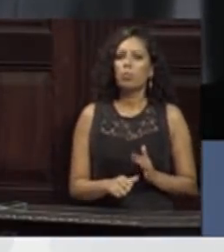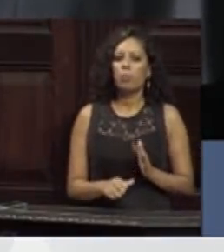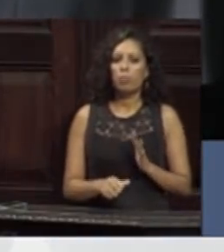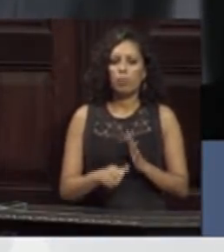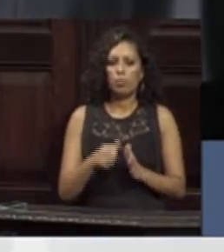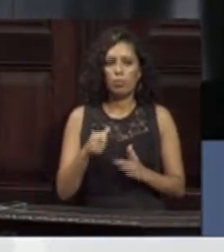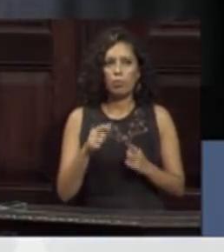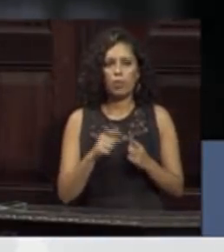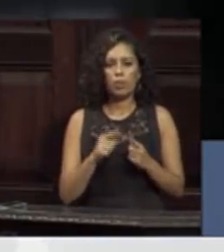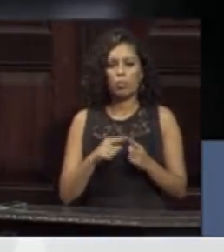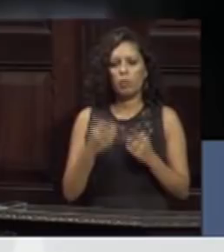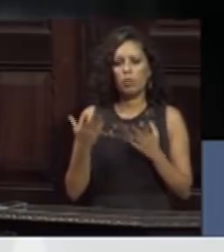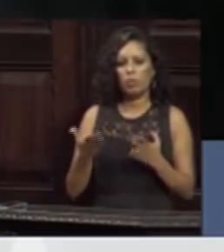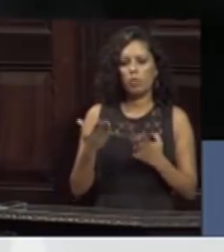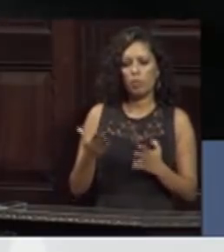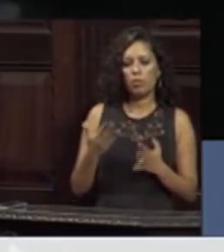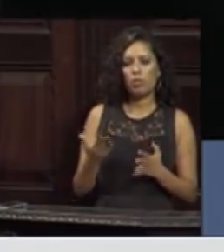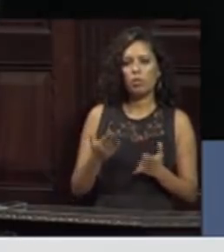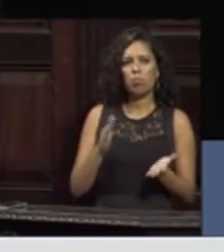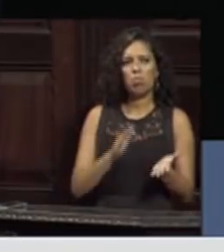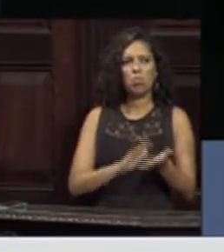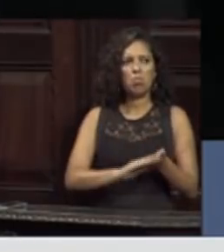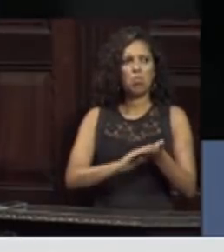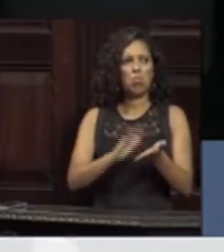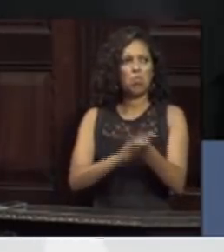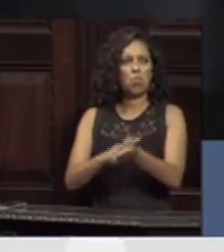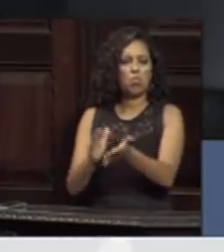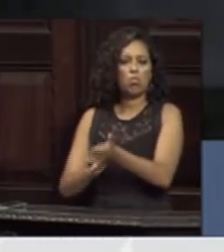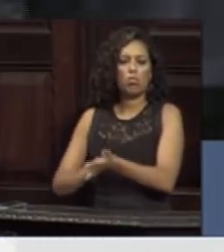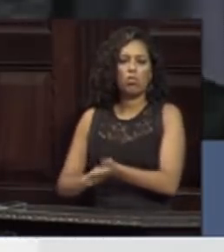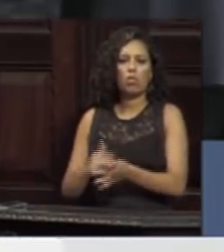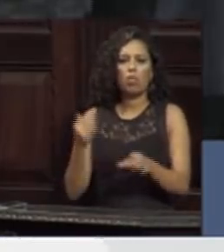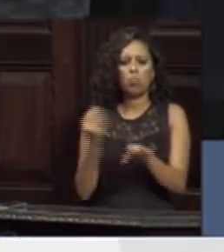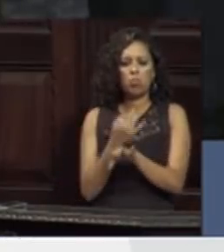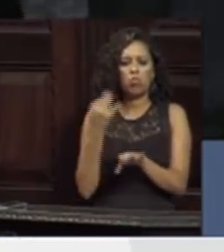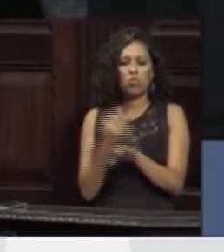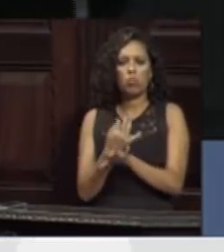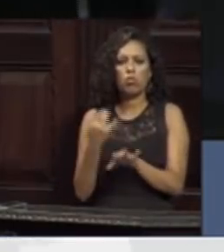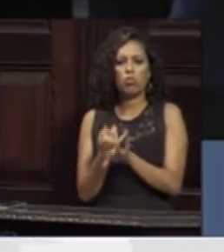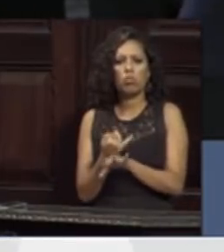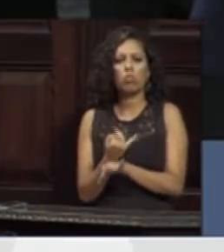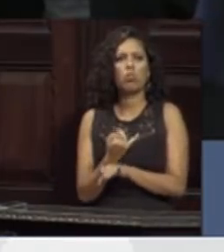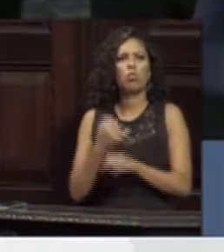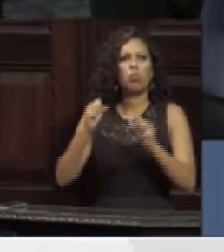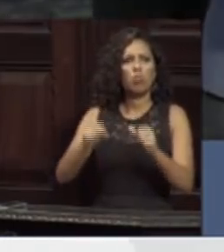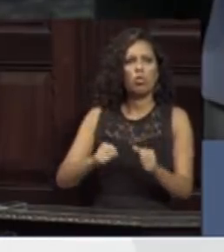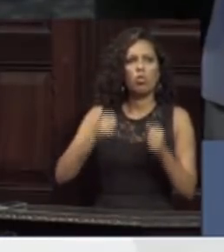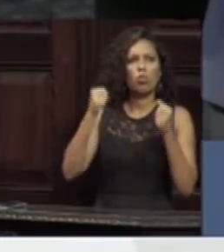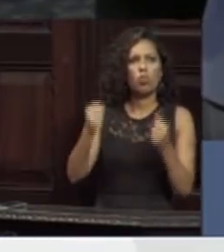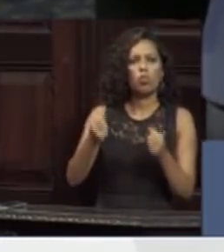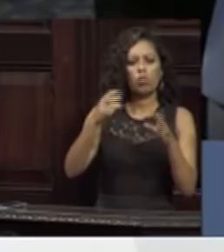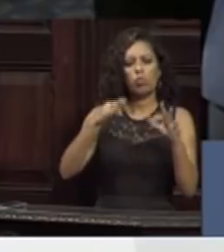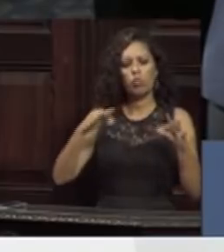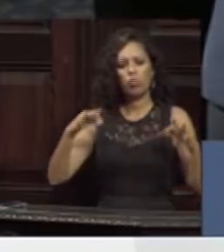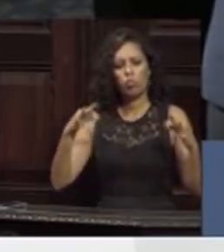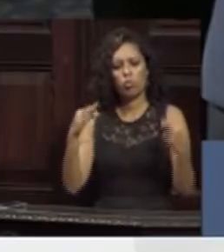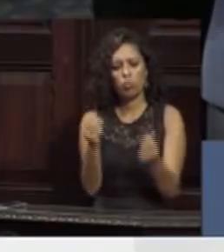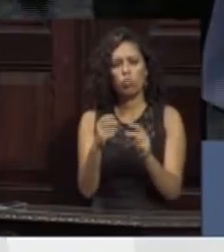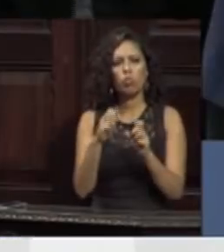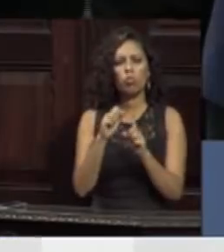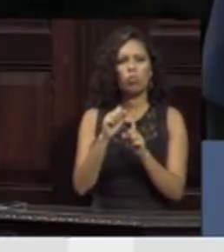a perseverança e a luta desses servidores que estão vindo aqui cotidianamente na